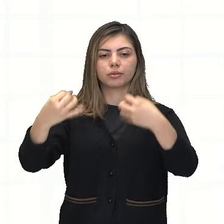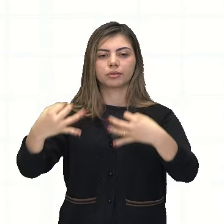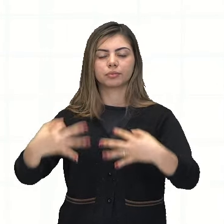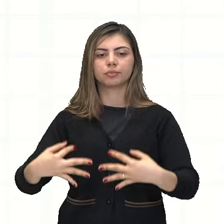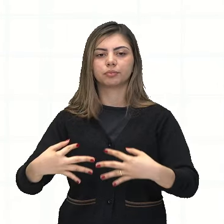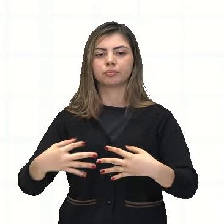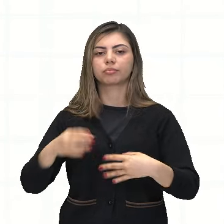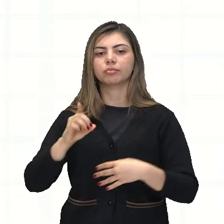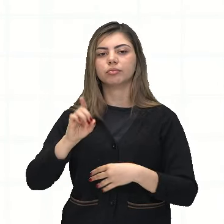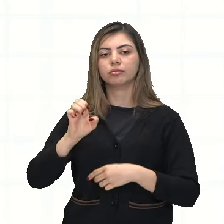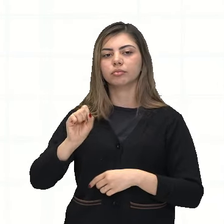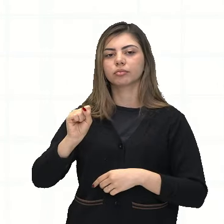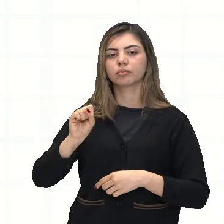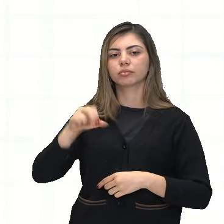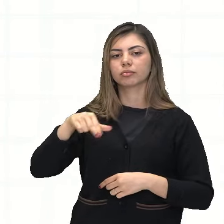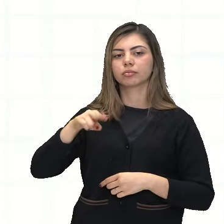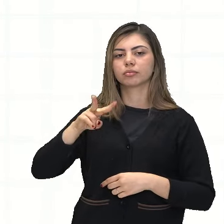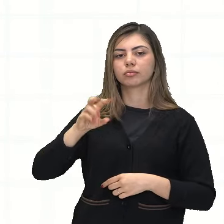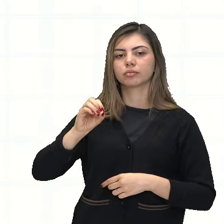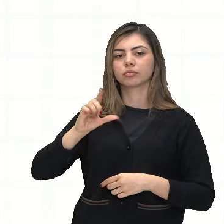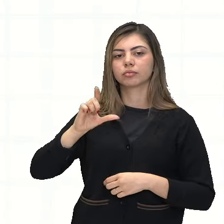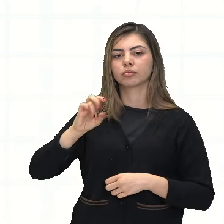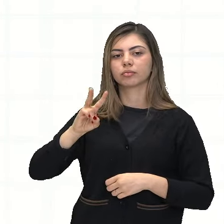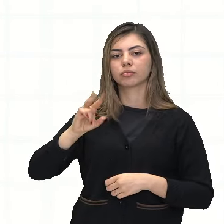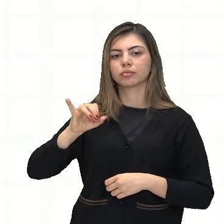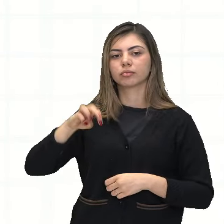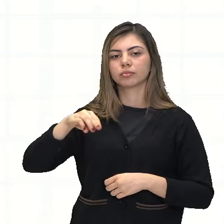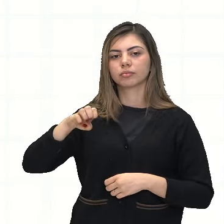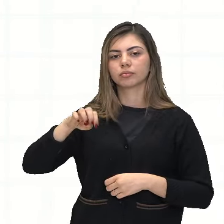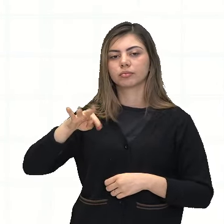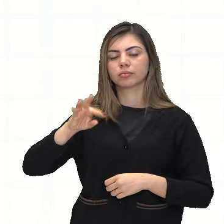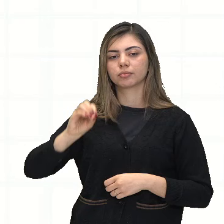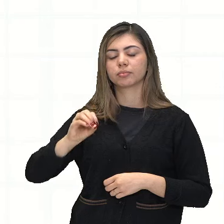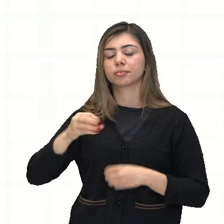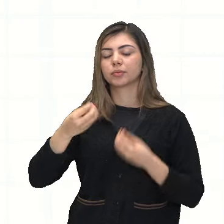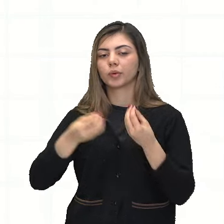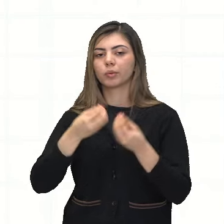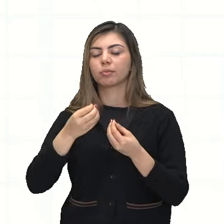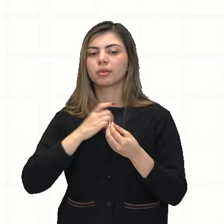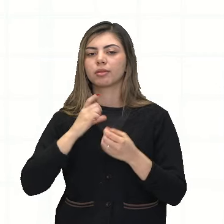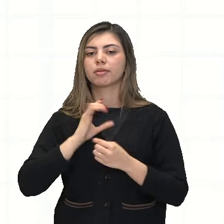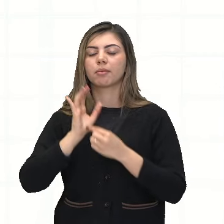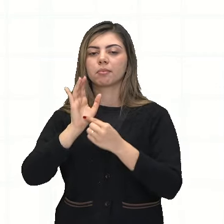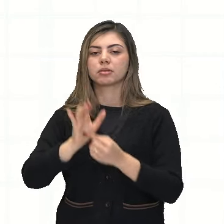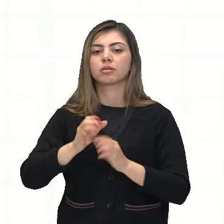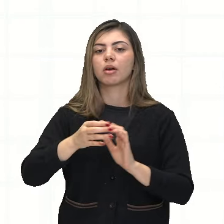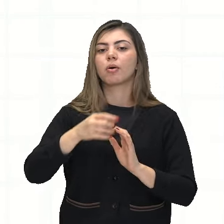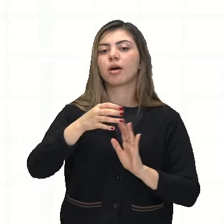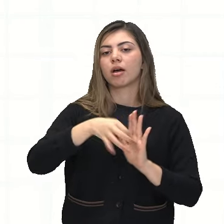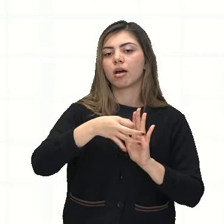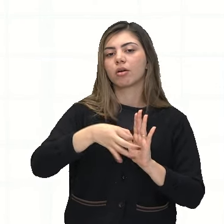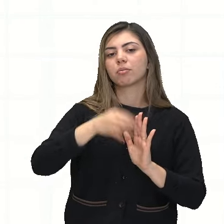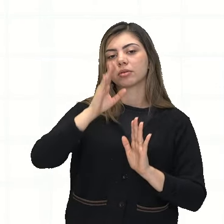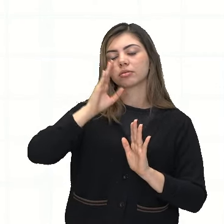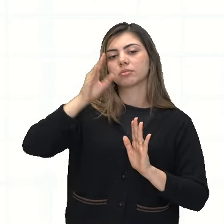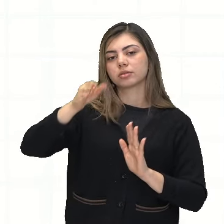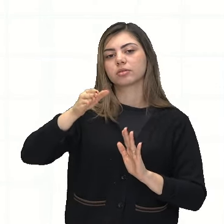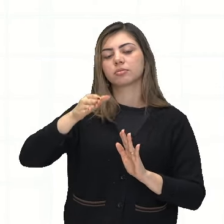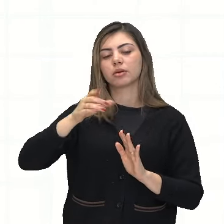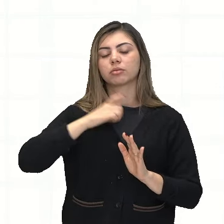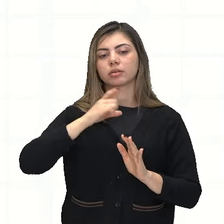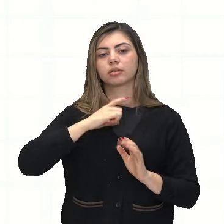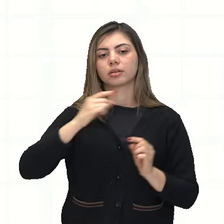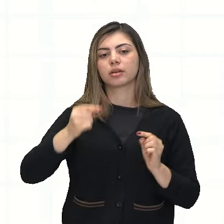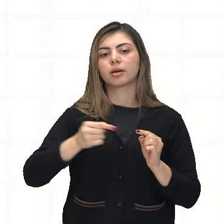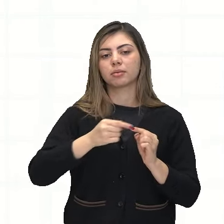parte do nosso texto vamos dizer assim participando dessa estrutura eu tenho a apresentação dos argumentos principais